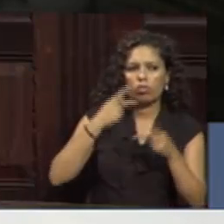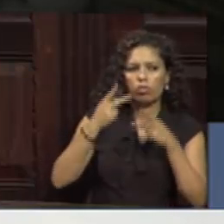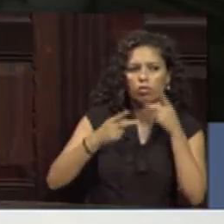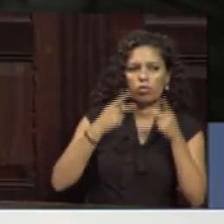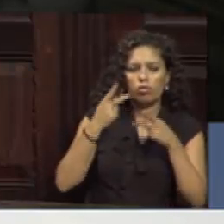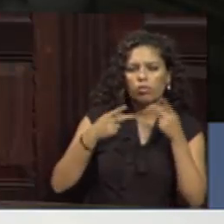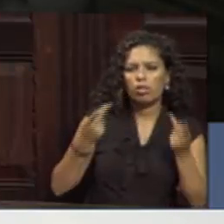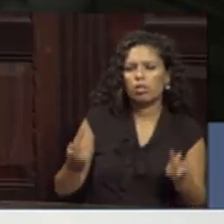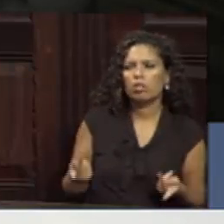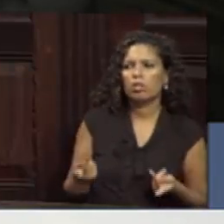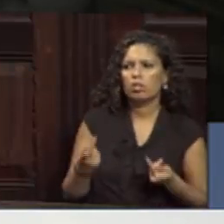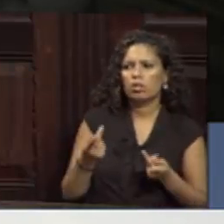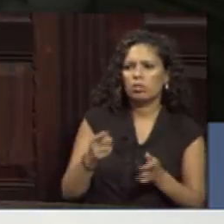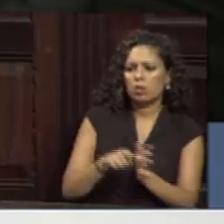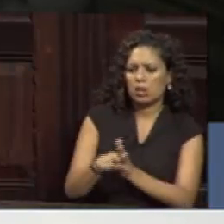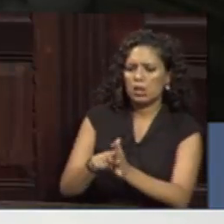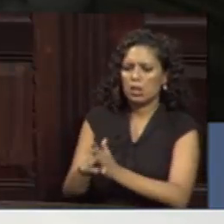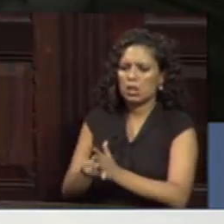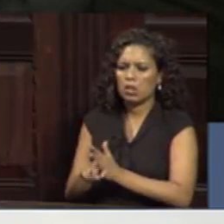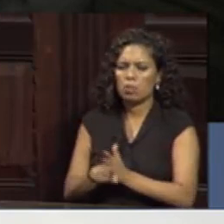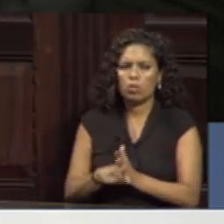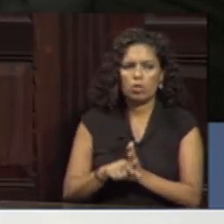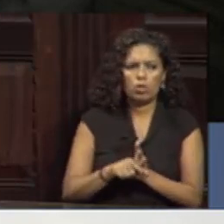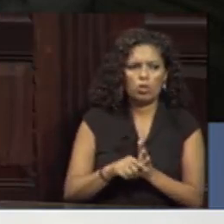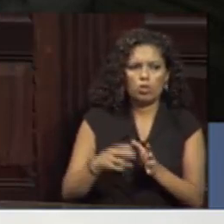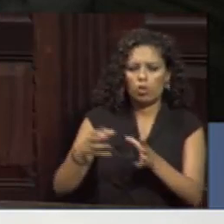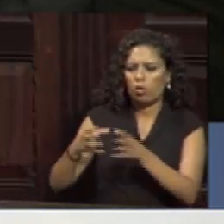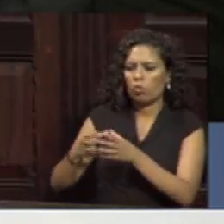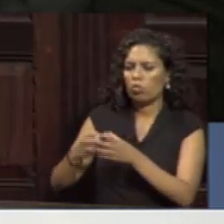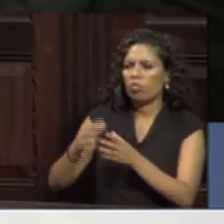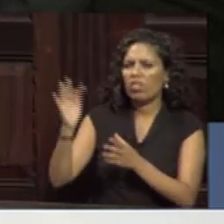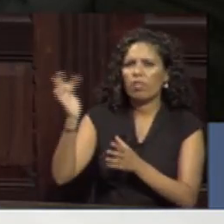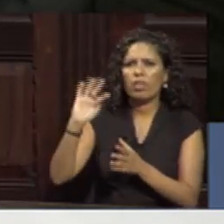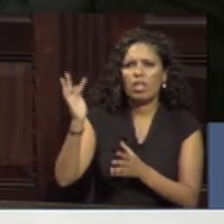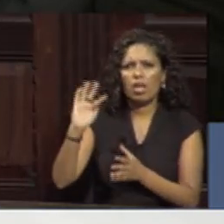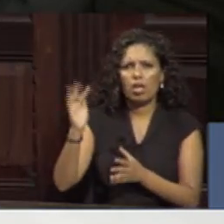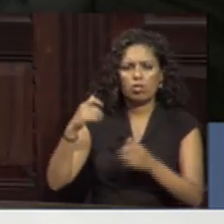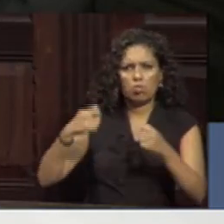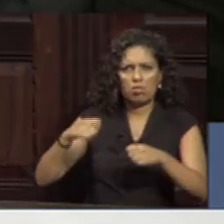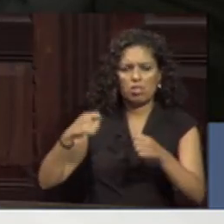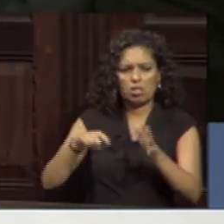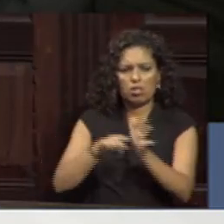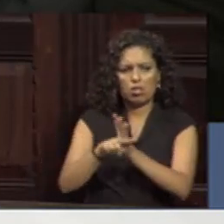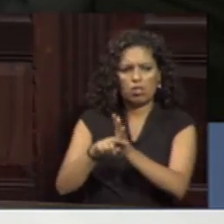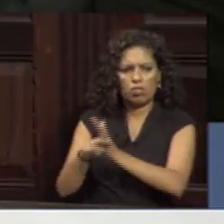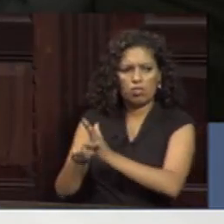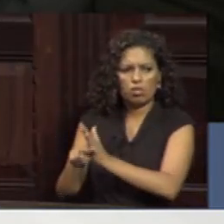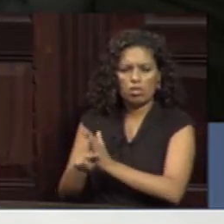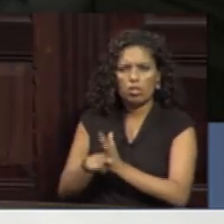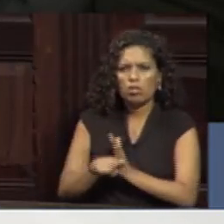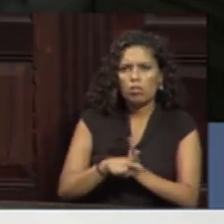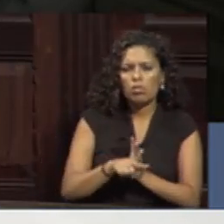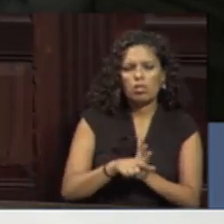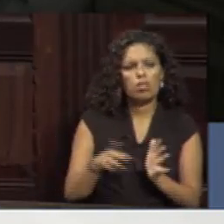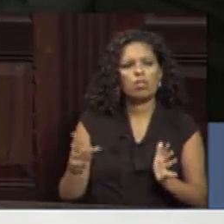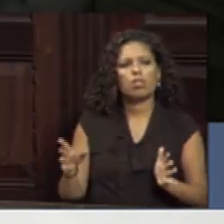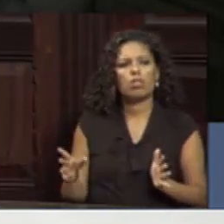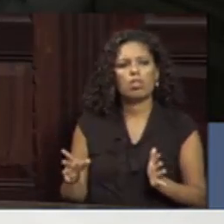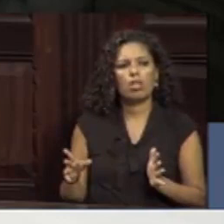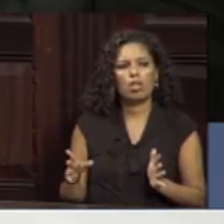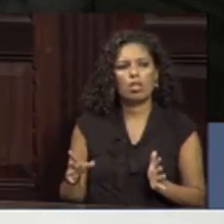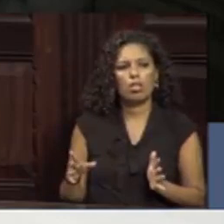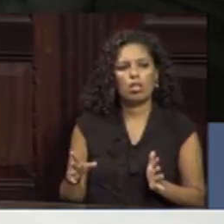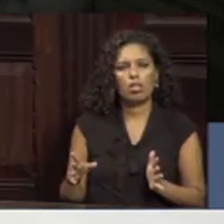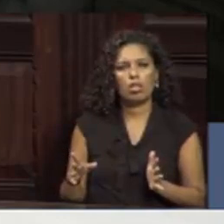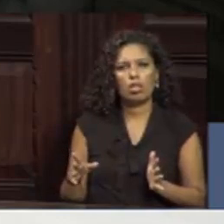da investigação, né? Nós hoje assistimos aí o ministro da Segurança Pública dizendo que